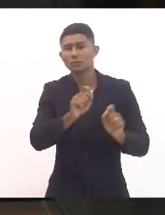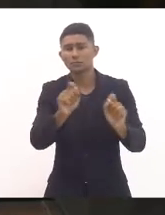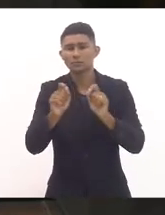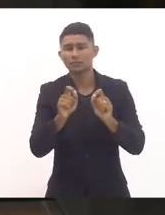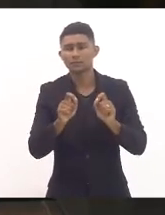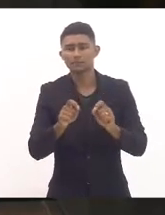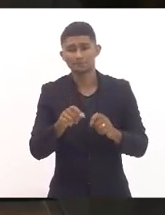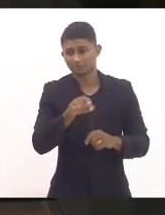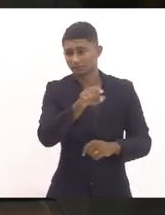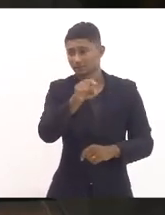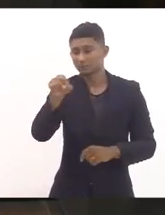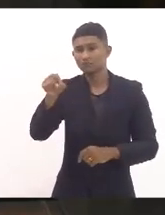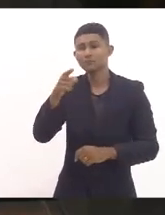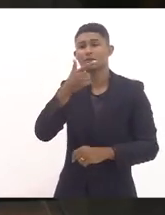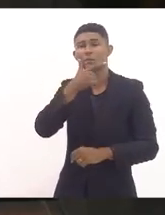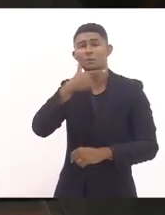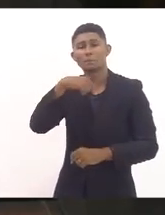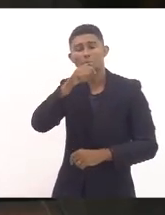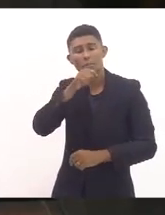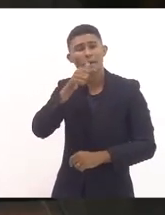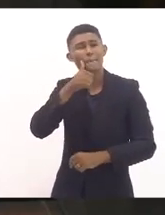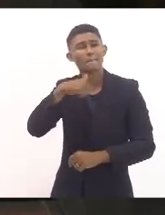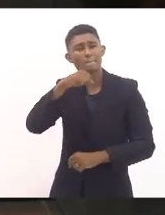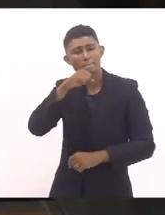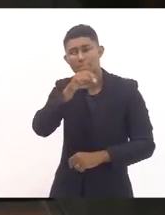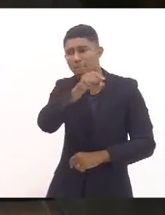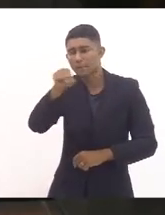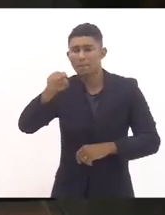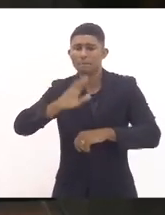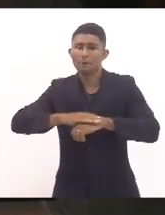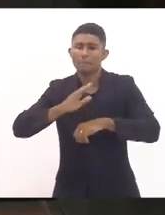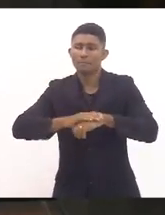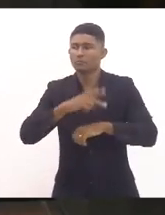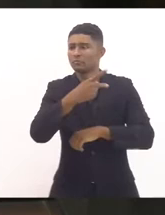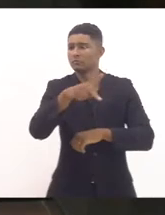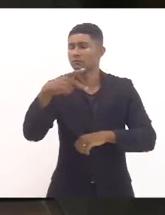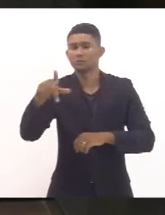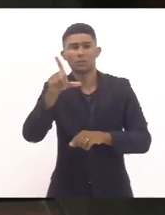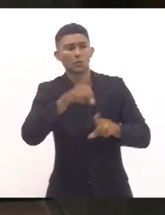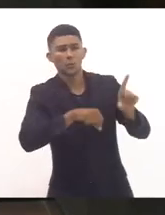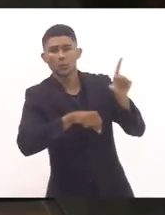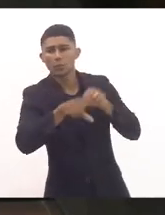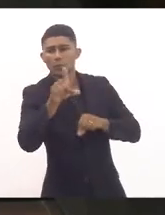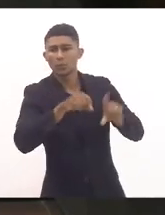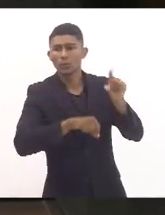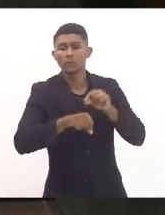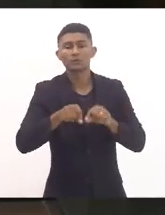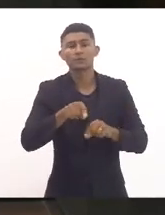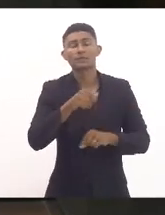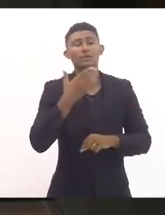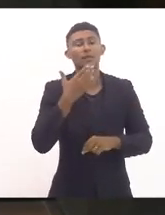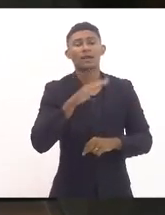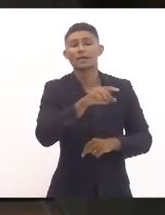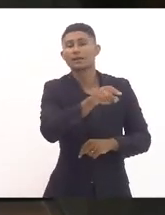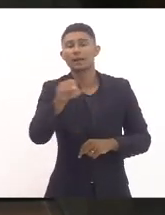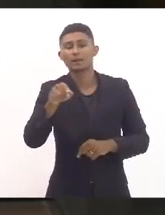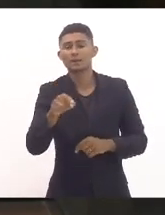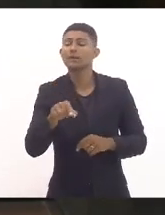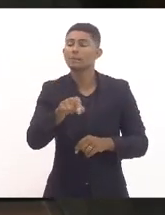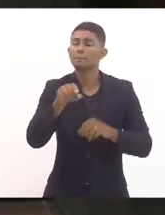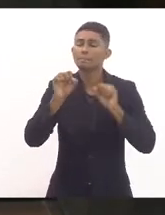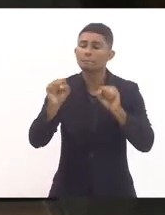pais fazem a escolha pelas crianças do que ela deve comer ou não deve comer,